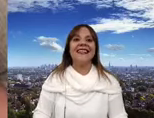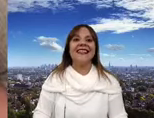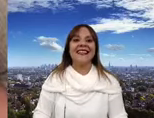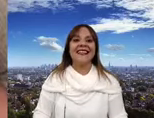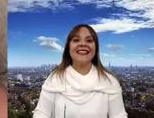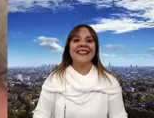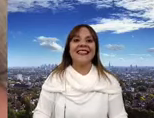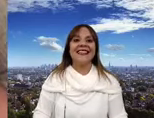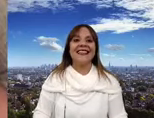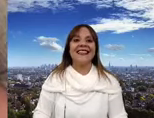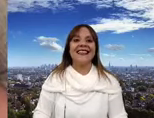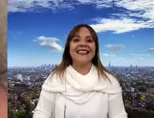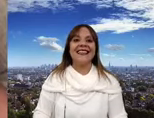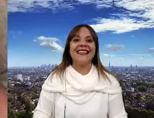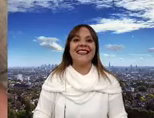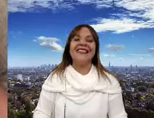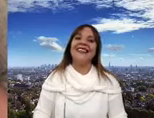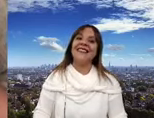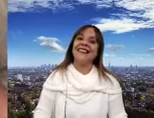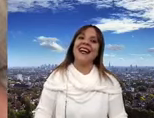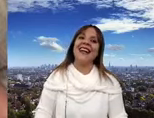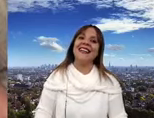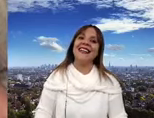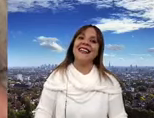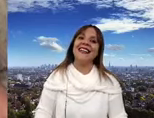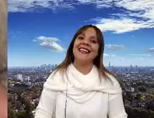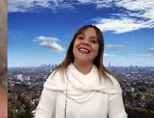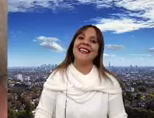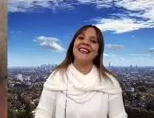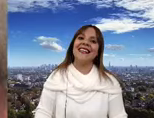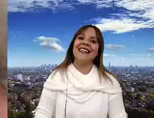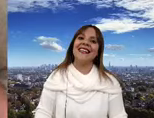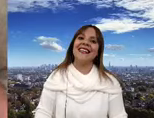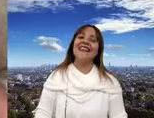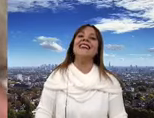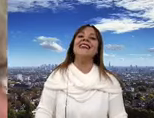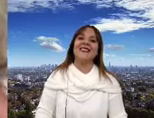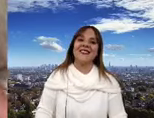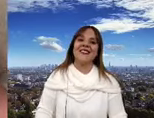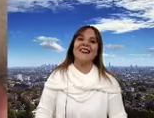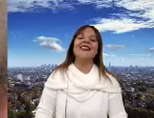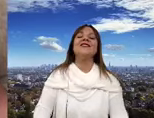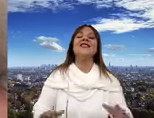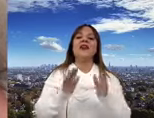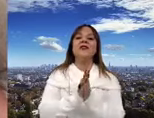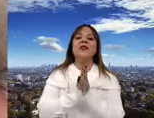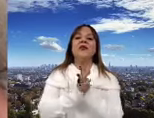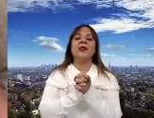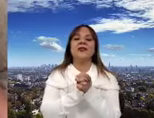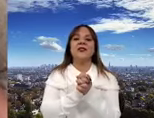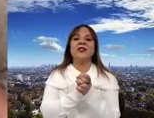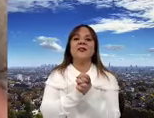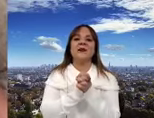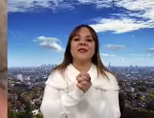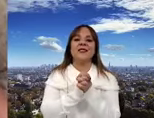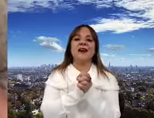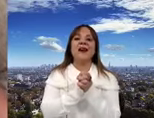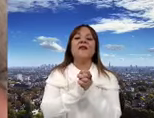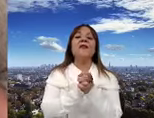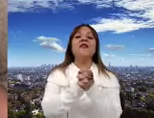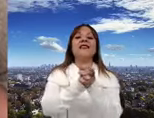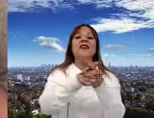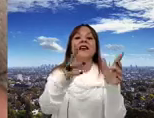você também, tudo de bom. Obrigada. Saúde e muito amor no coração para todos Isso. nós. Isso, saúde e amor, é tudo que a gente precisa. Vamos fazer